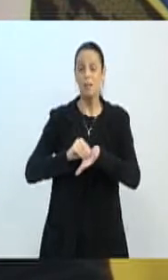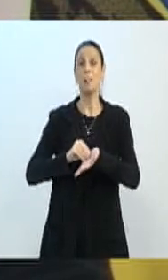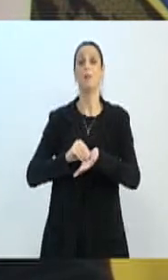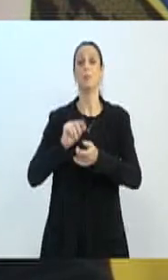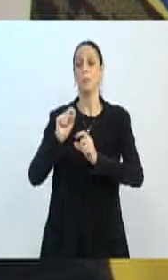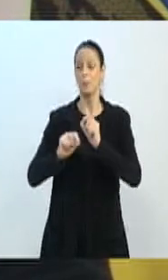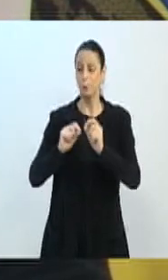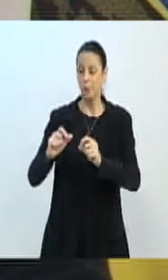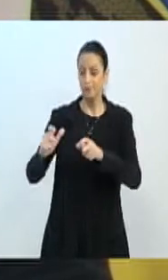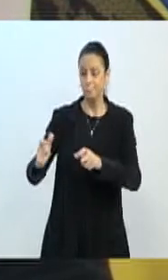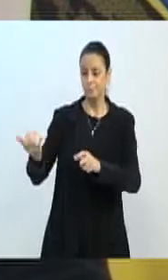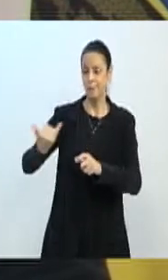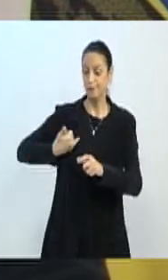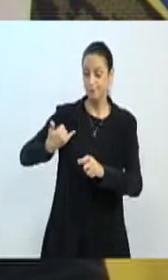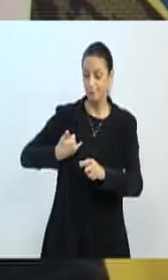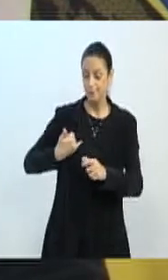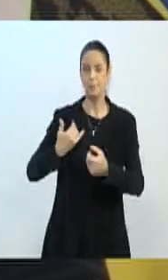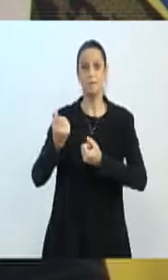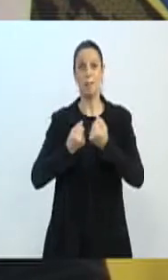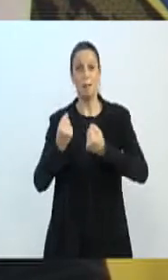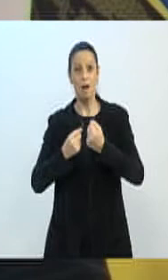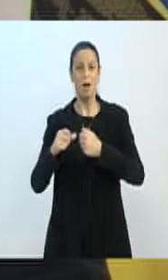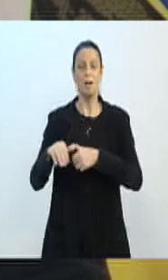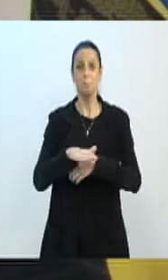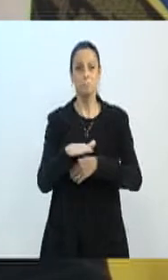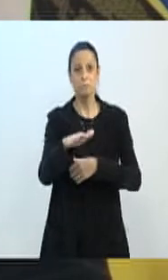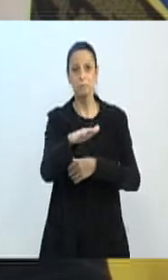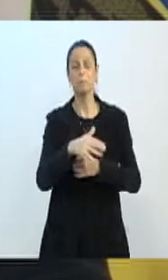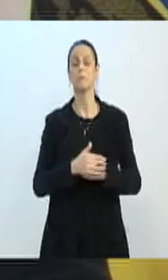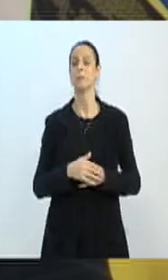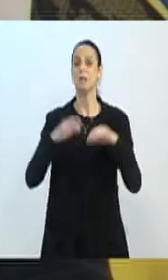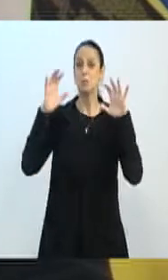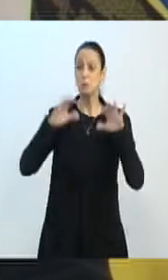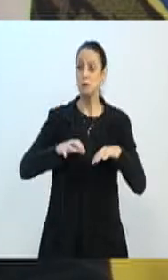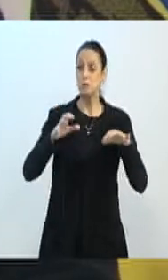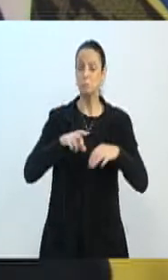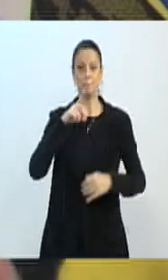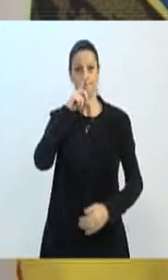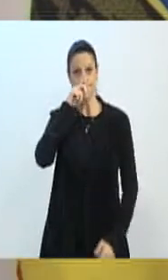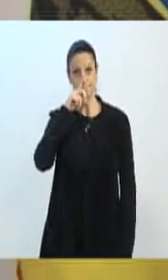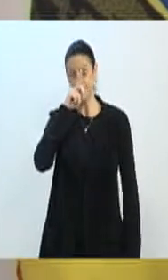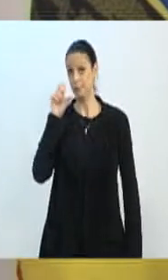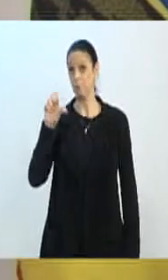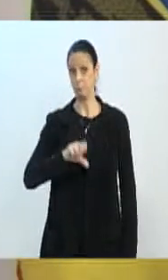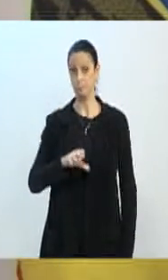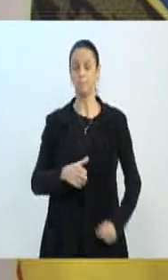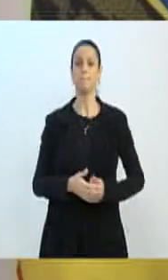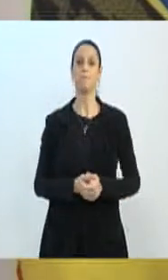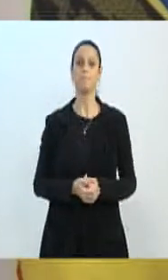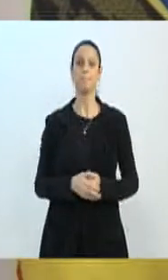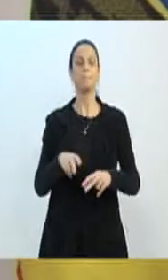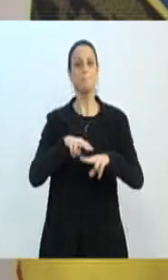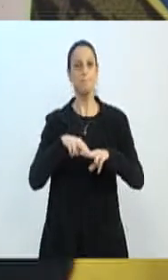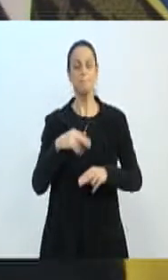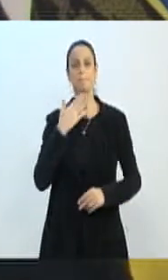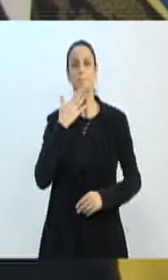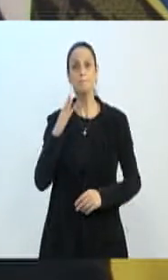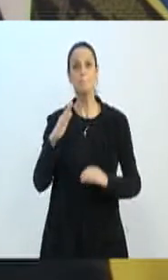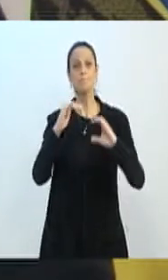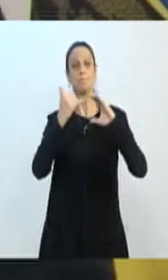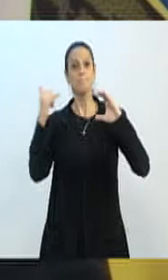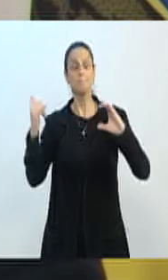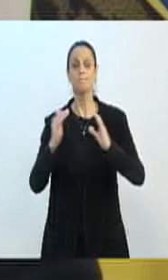ao longo da Via e com essa chuva é com certeza o risco é pior então Celesc se